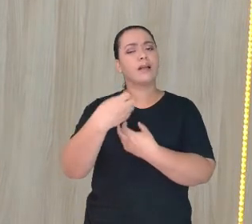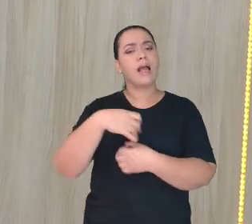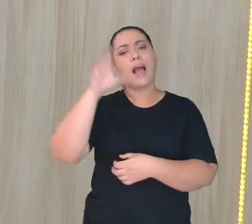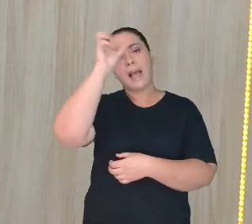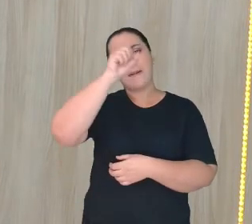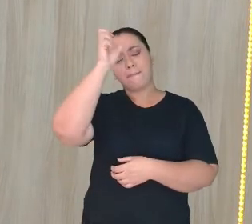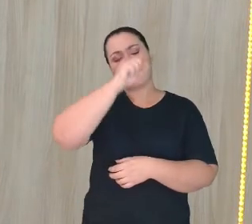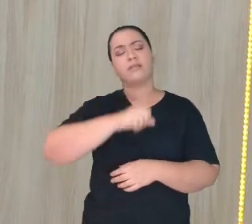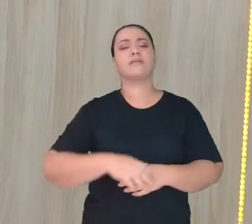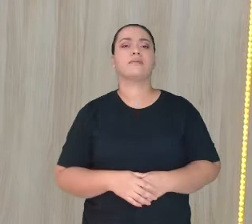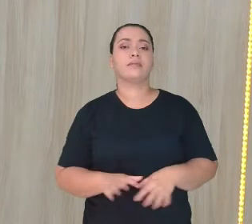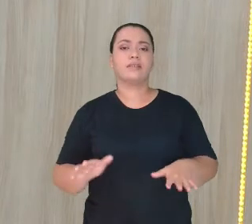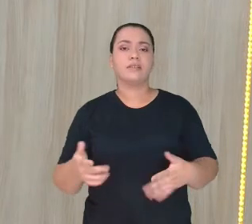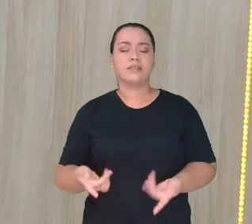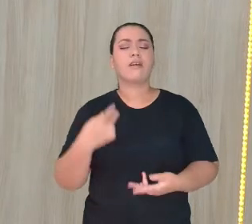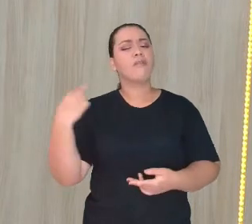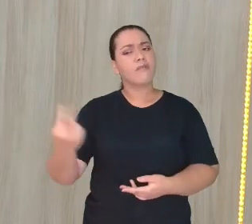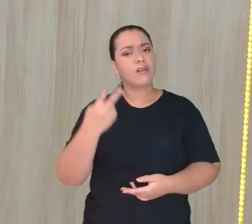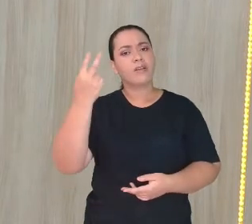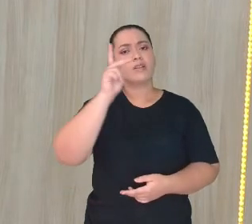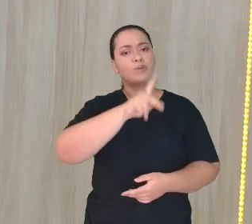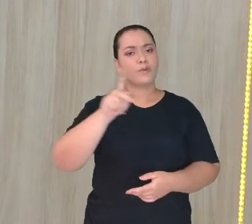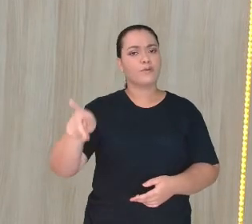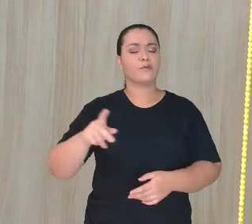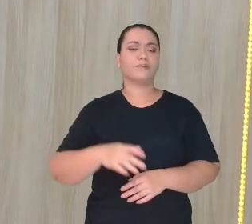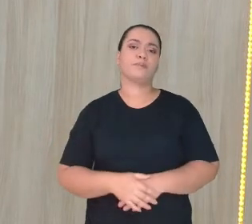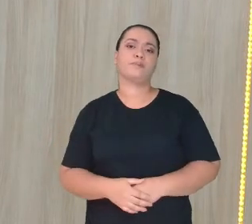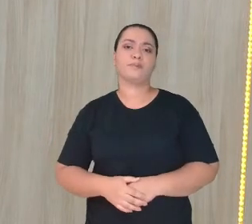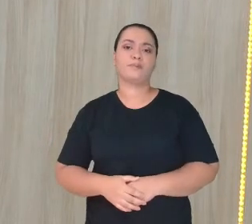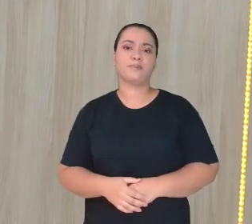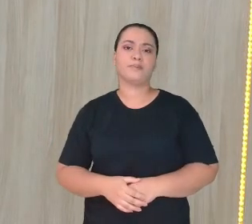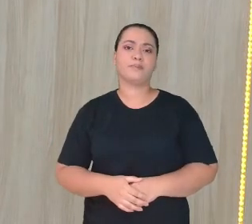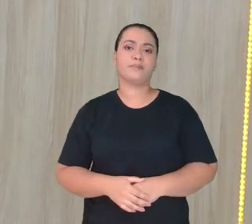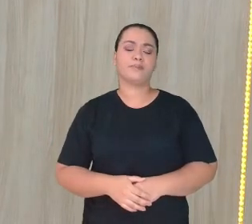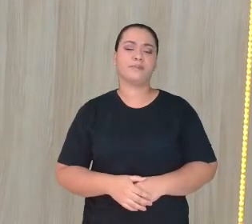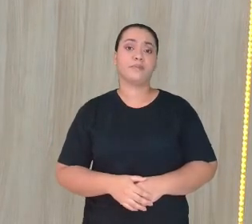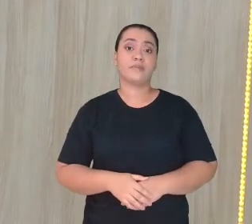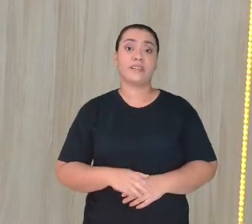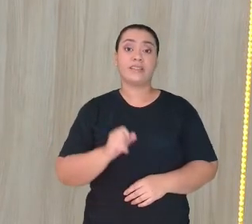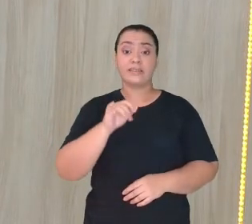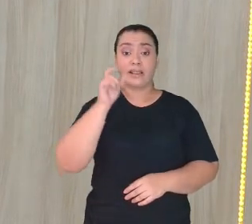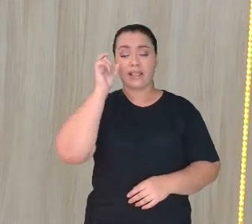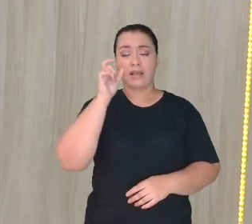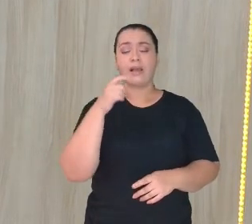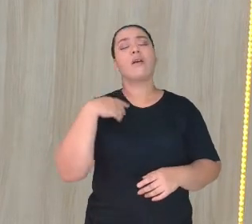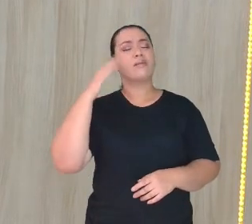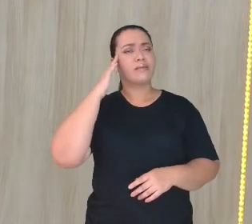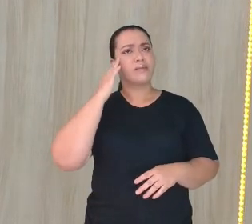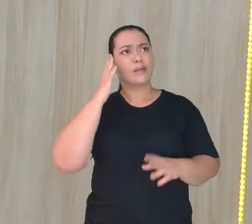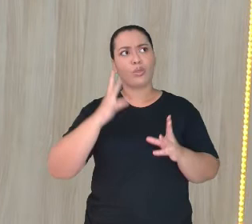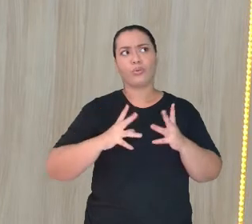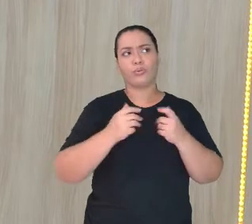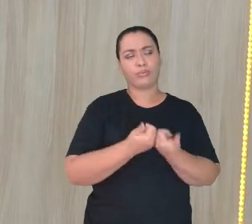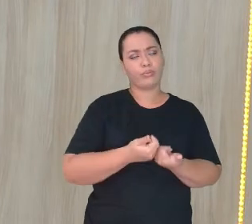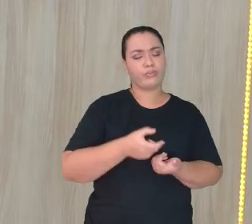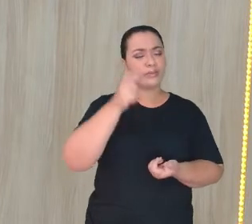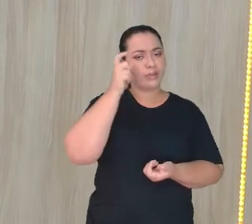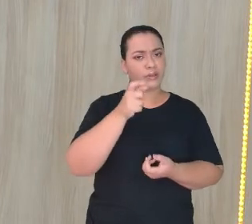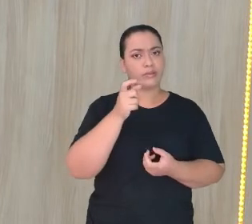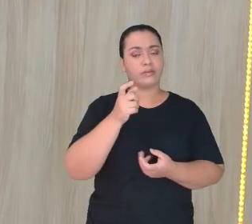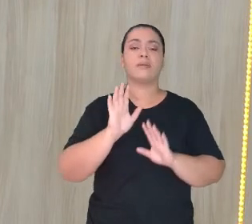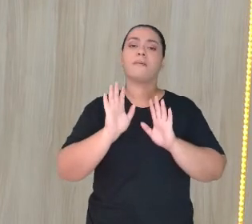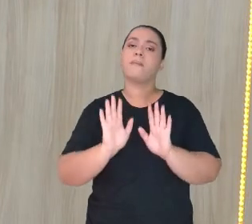Então, apreciem, valorizem, né? E se interessem, eu sei que nem tudo é interessante para todo